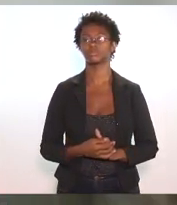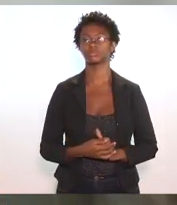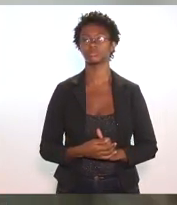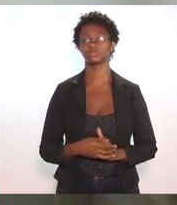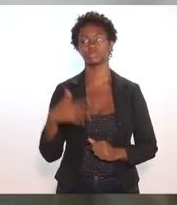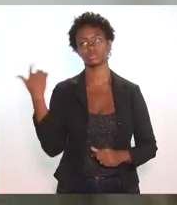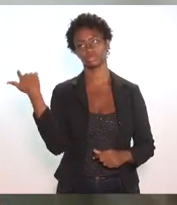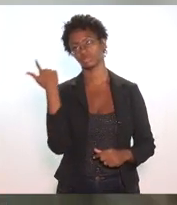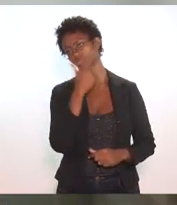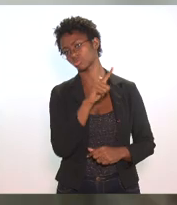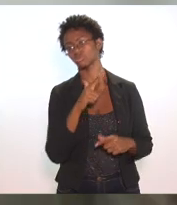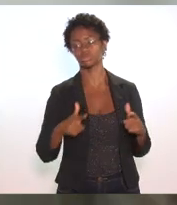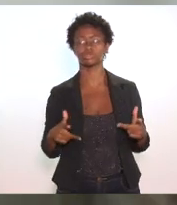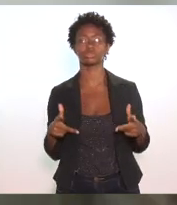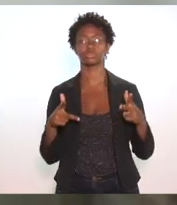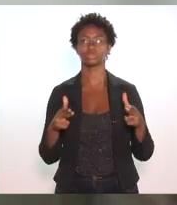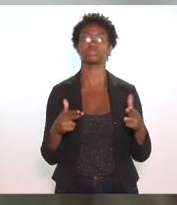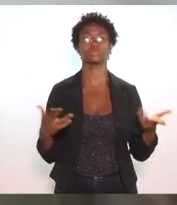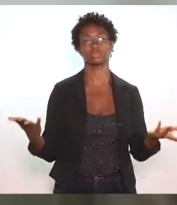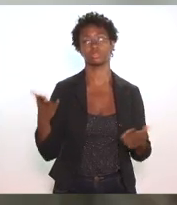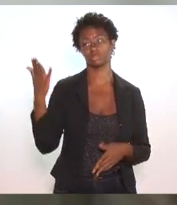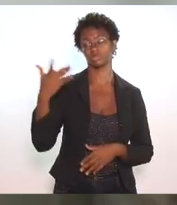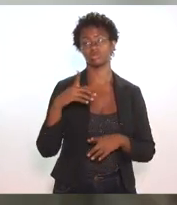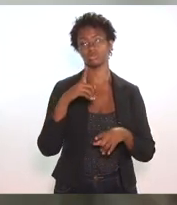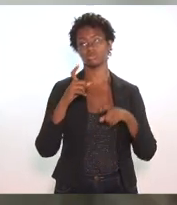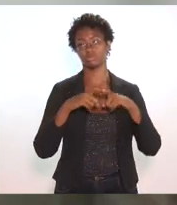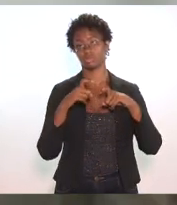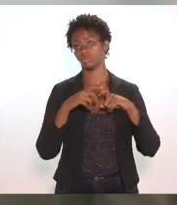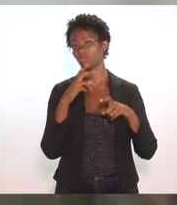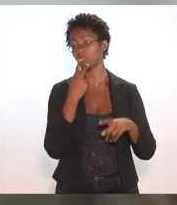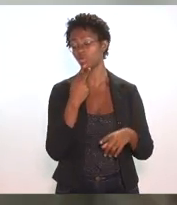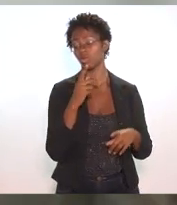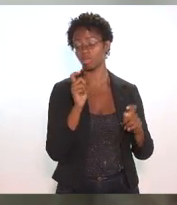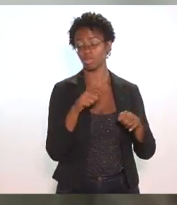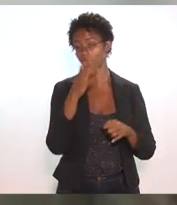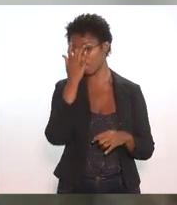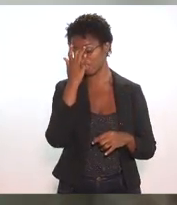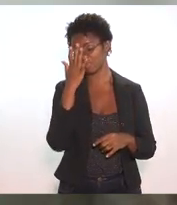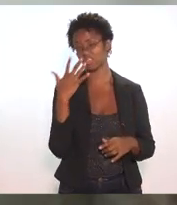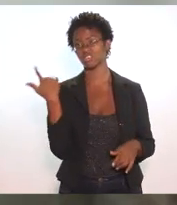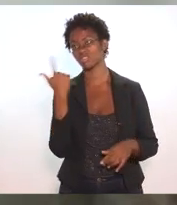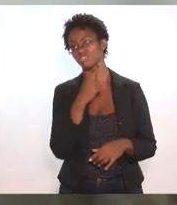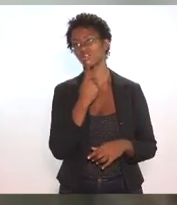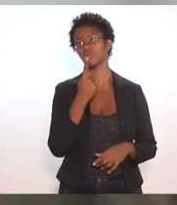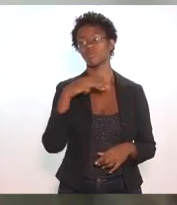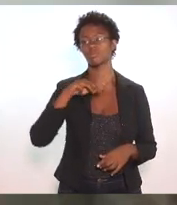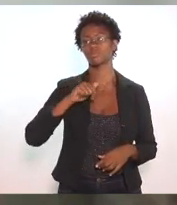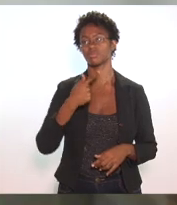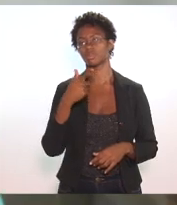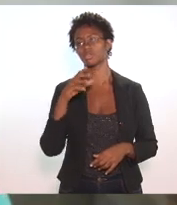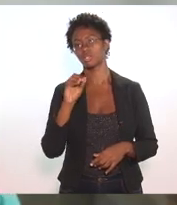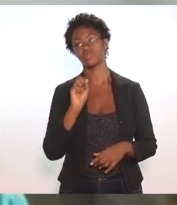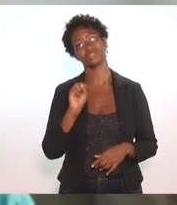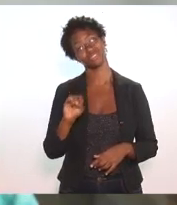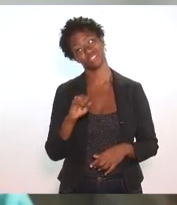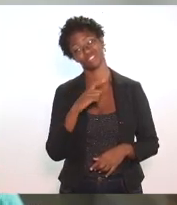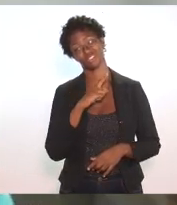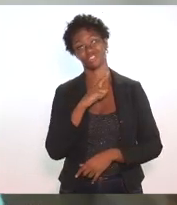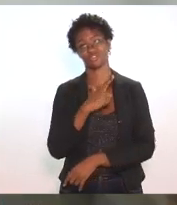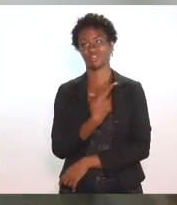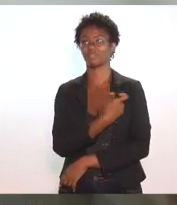atingiria, segundo os infectologistas, facilmente a 1 milhão de vacinas, de vacinação por dia.